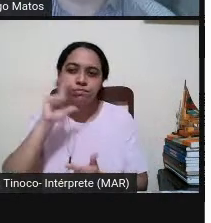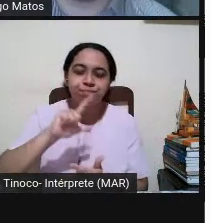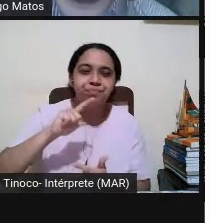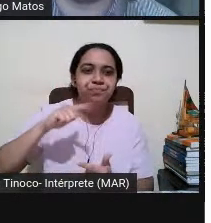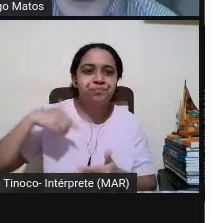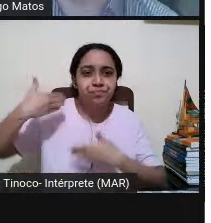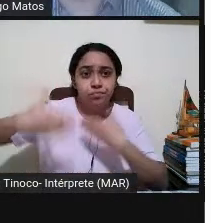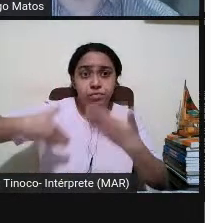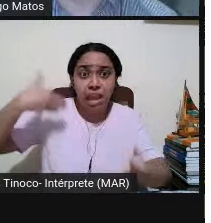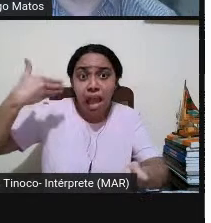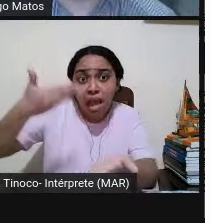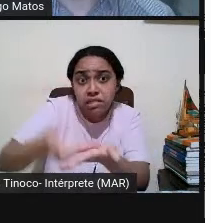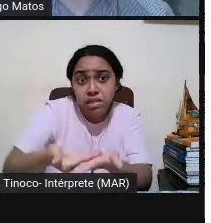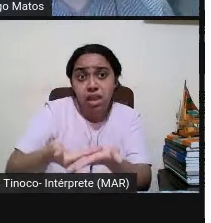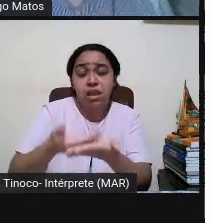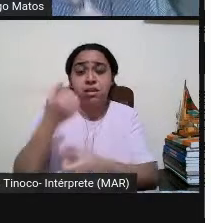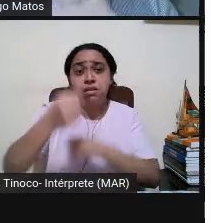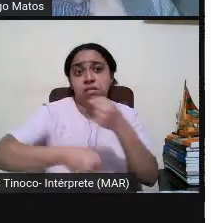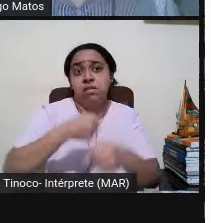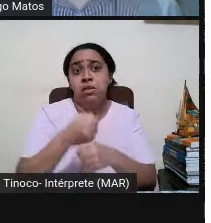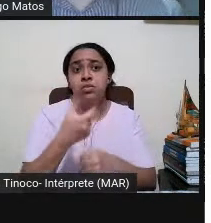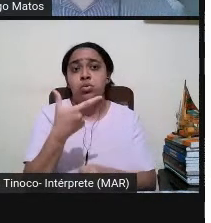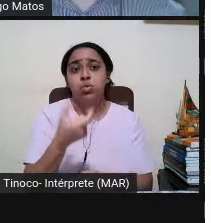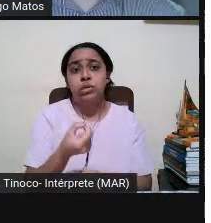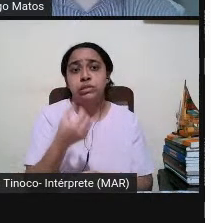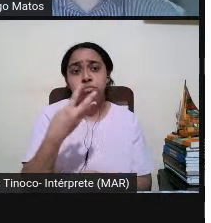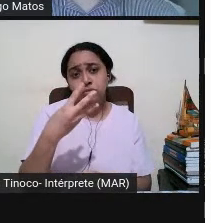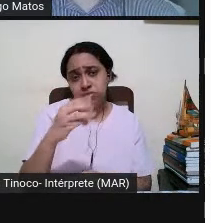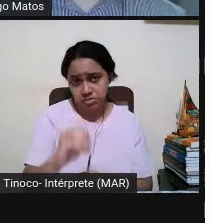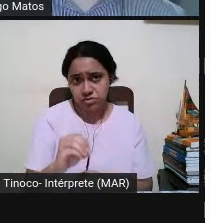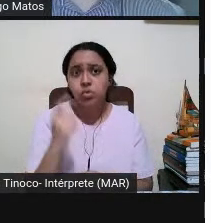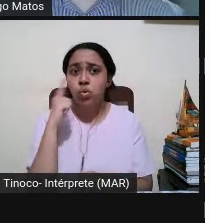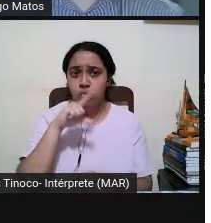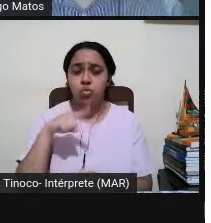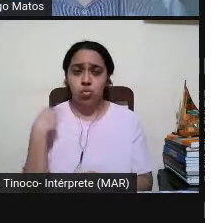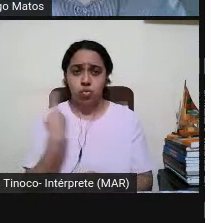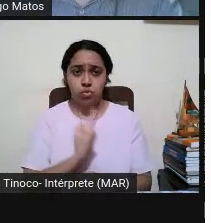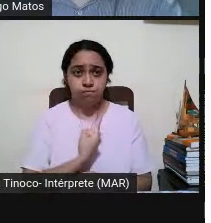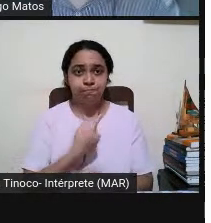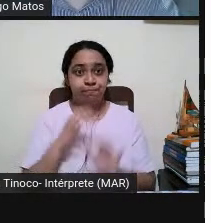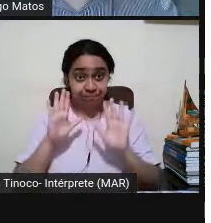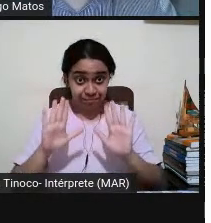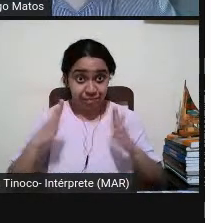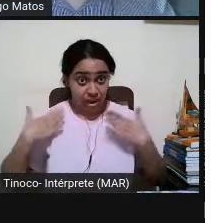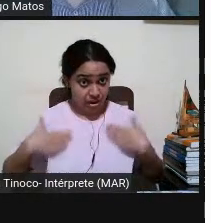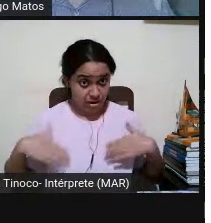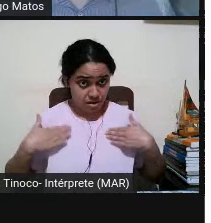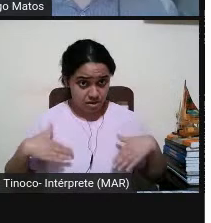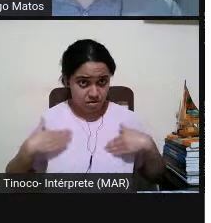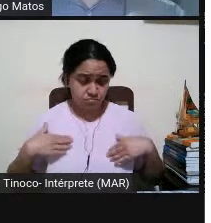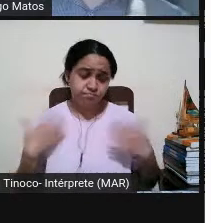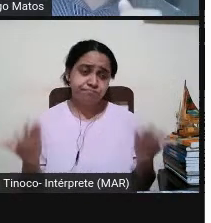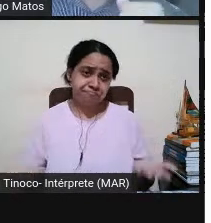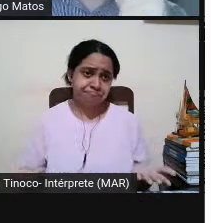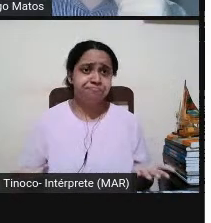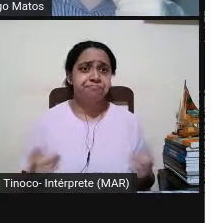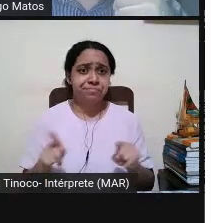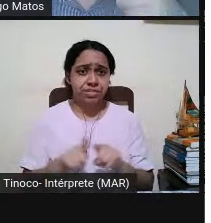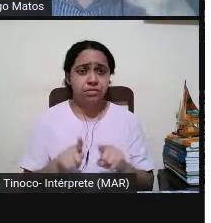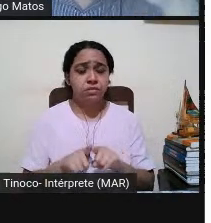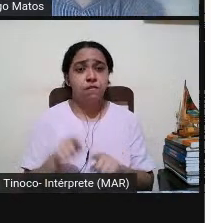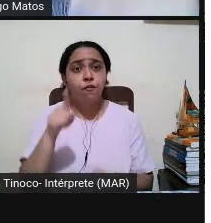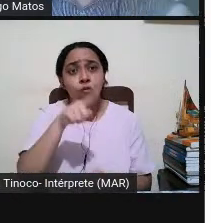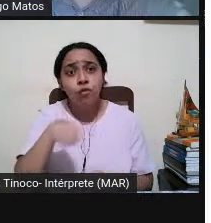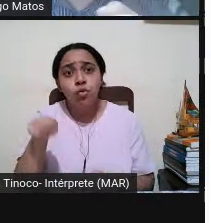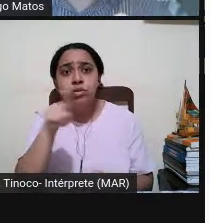ano de 2030 tá bom E outra coisa que eu quero também deixar tranquilizá-los um pouquinho quando